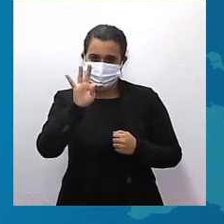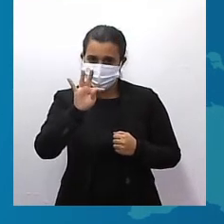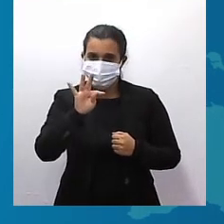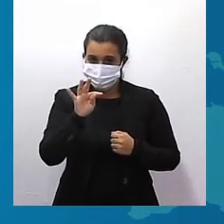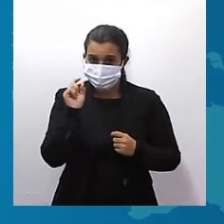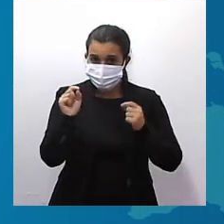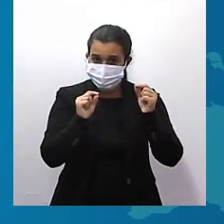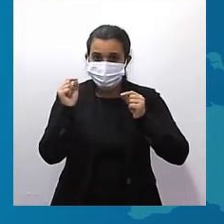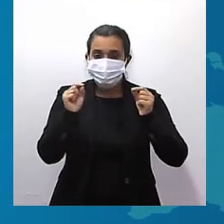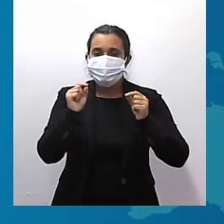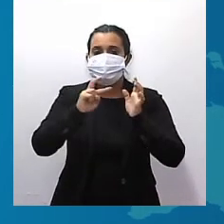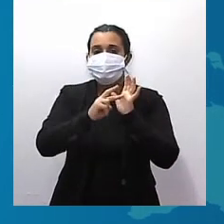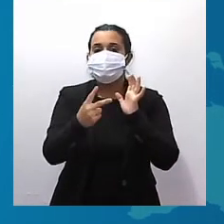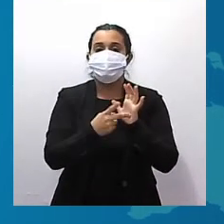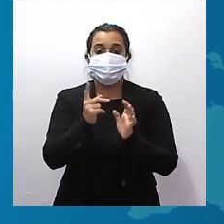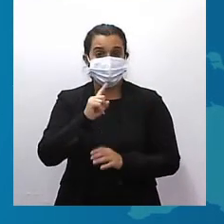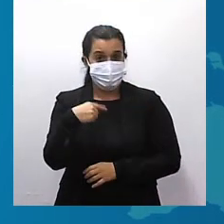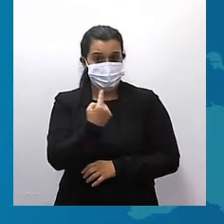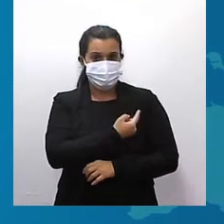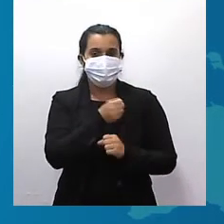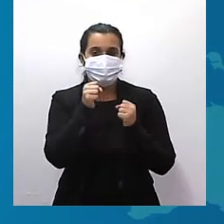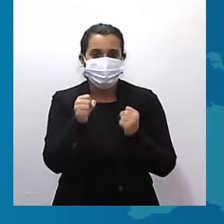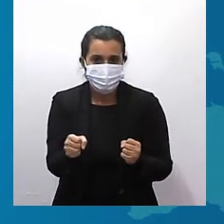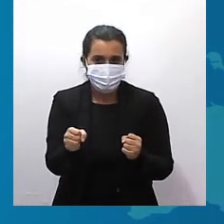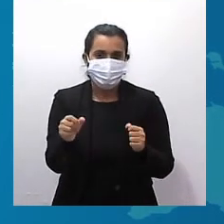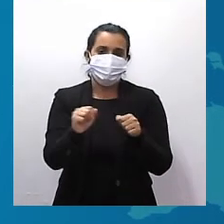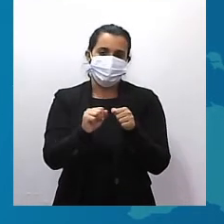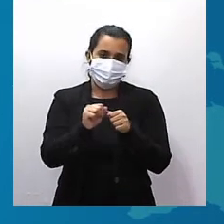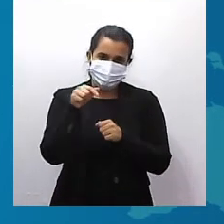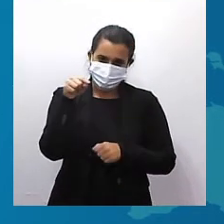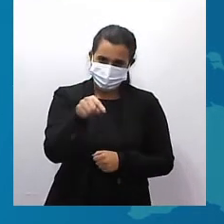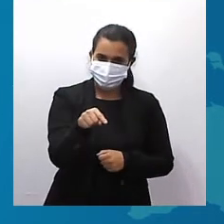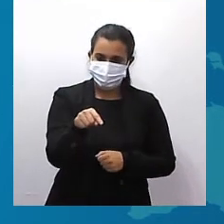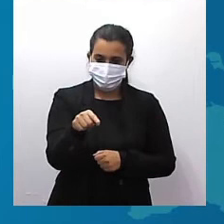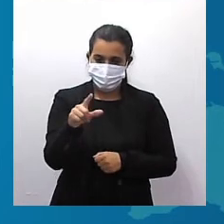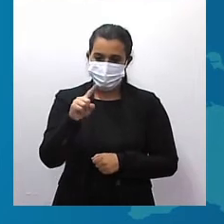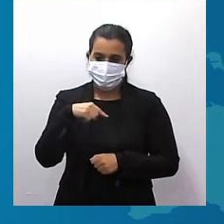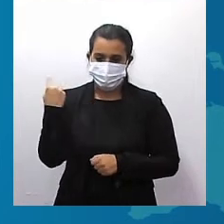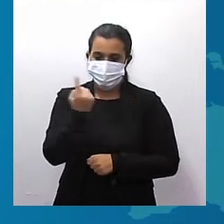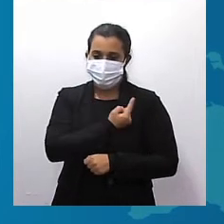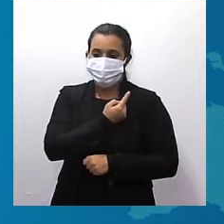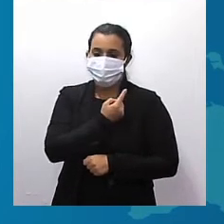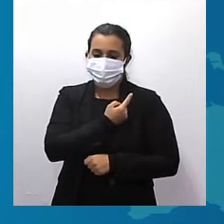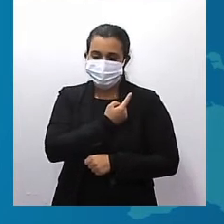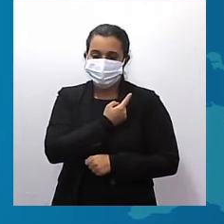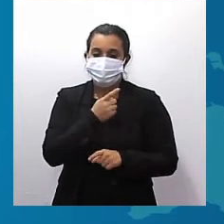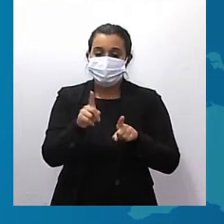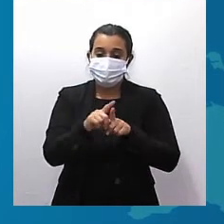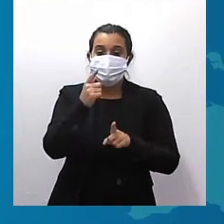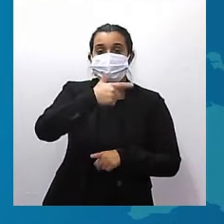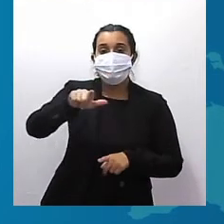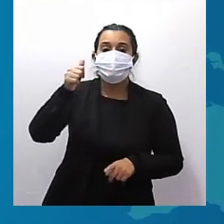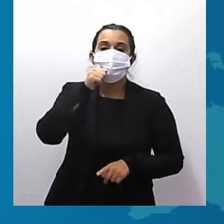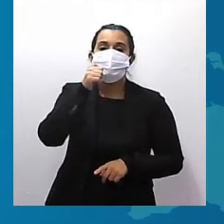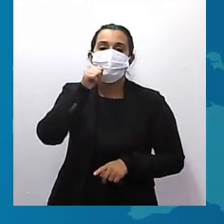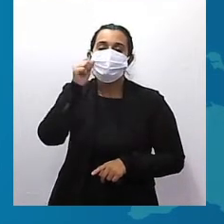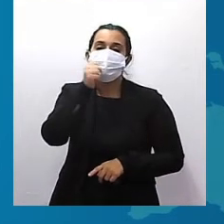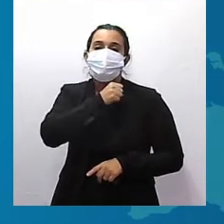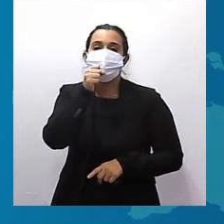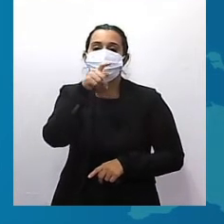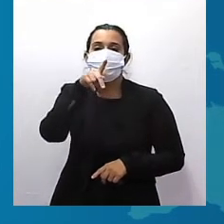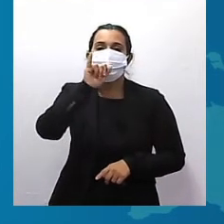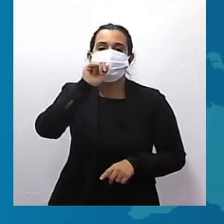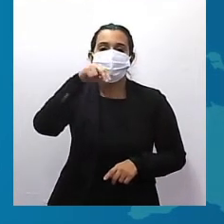Vários artistas fizeram réplicas dessa imagem, como a cantora Pink e aqui no Brasil a nossa